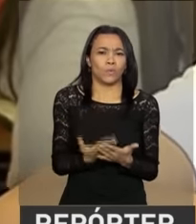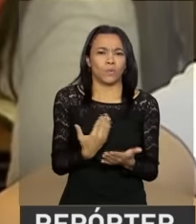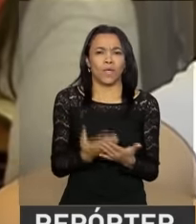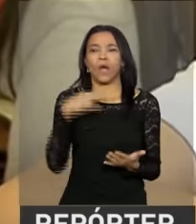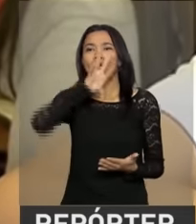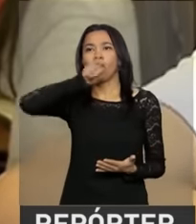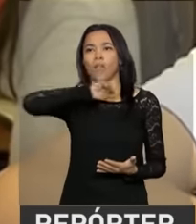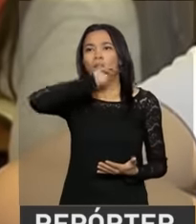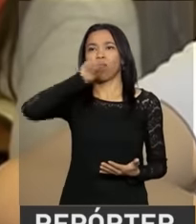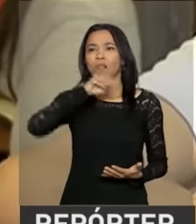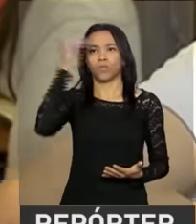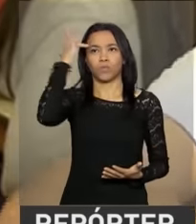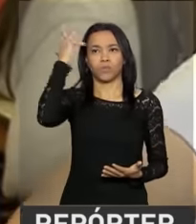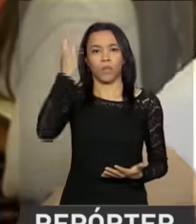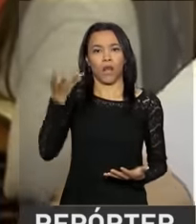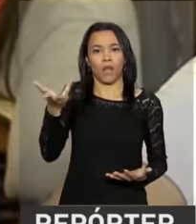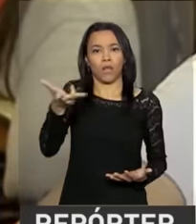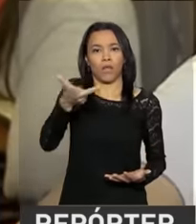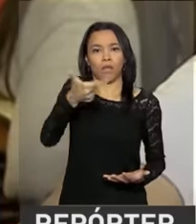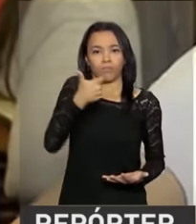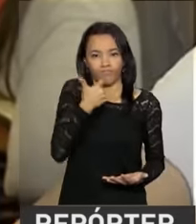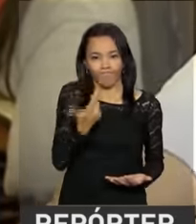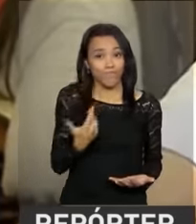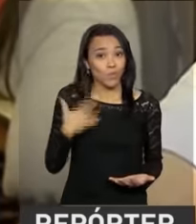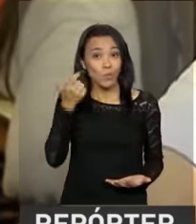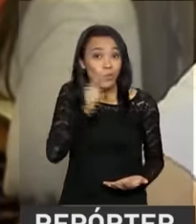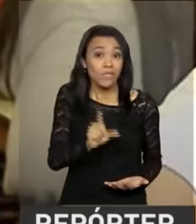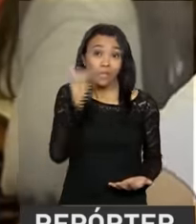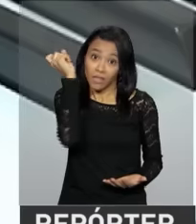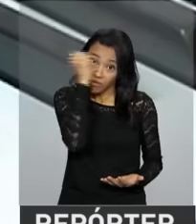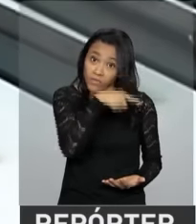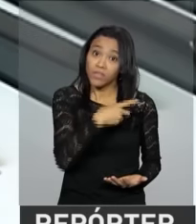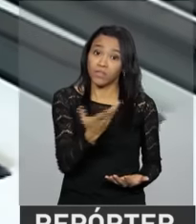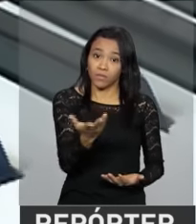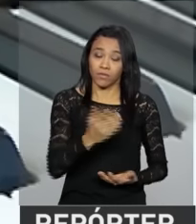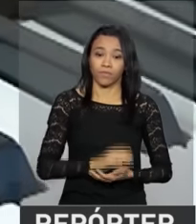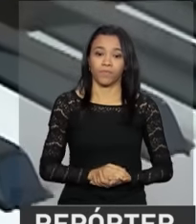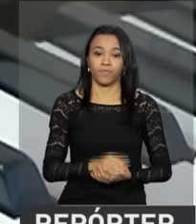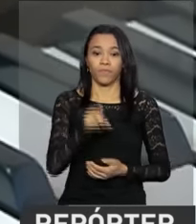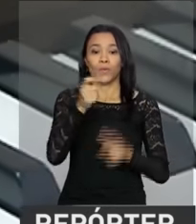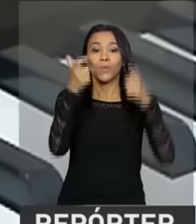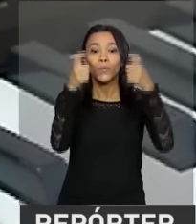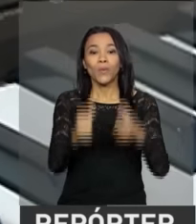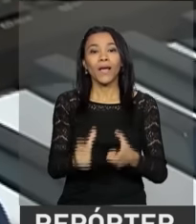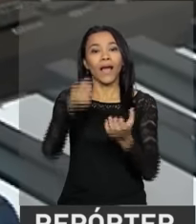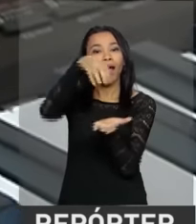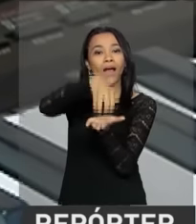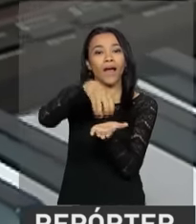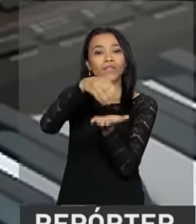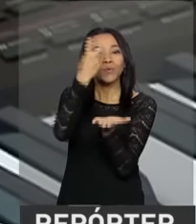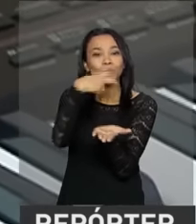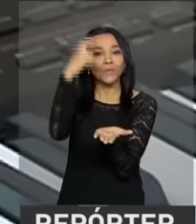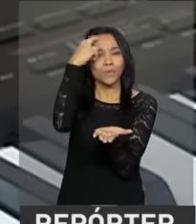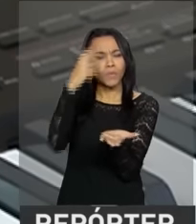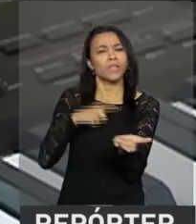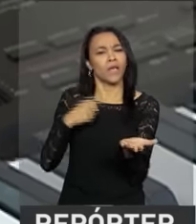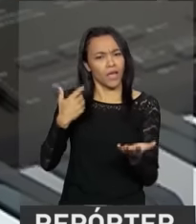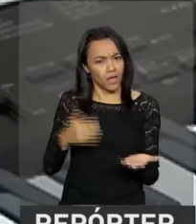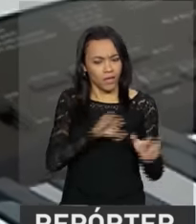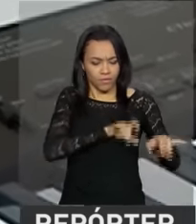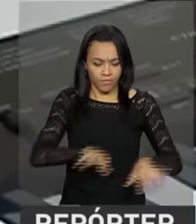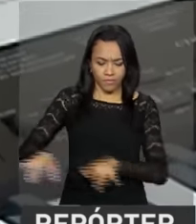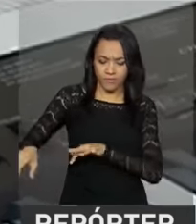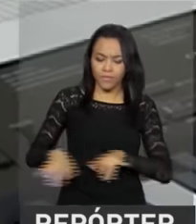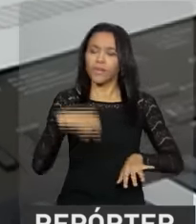lírico, e eu nunca pude cursar, assim, porque as coisas é meio difícil, né? O Ponto de Cultura também tem aula de teclado e